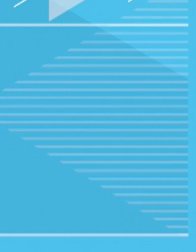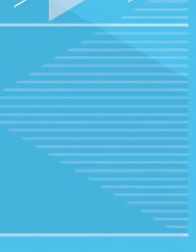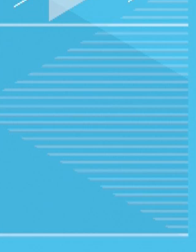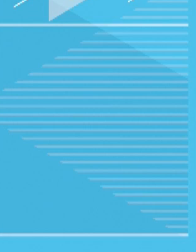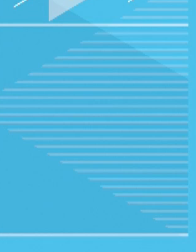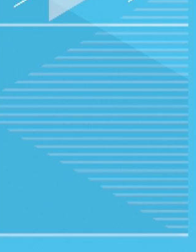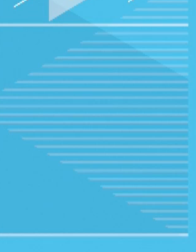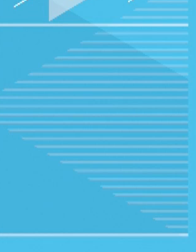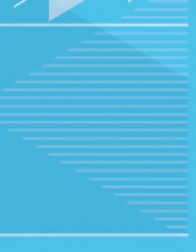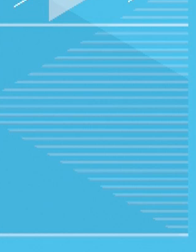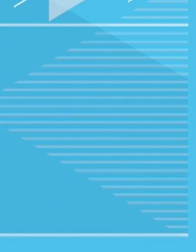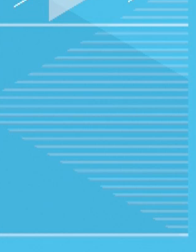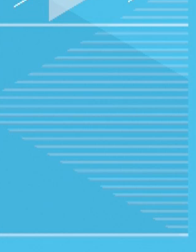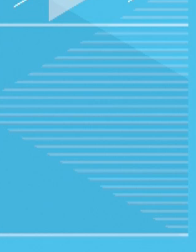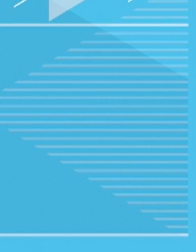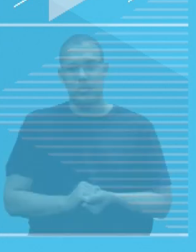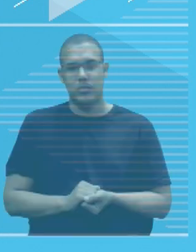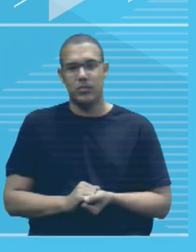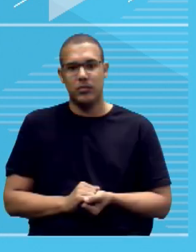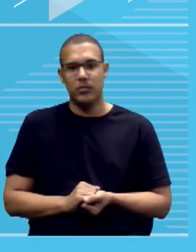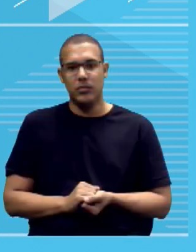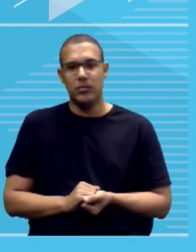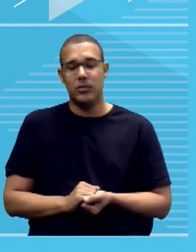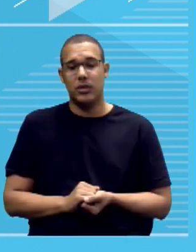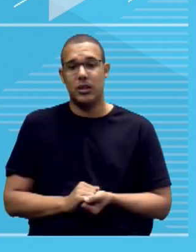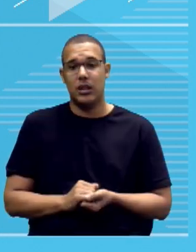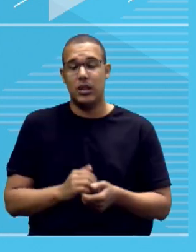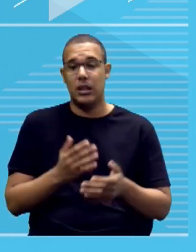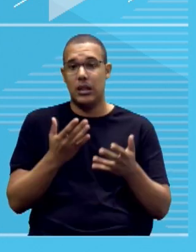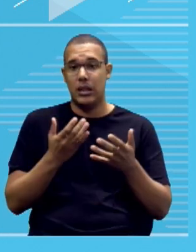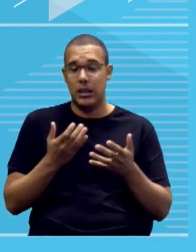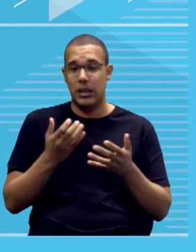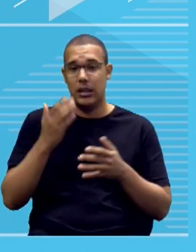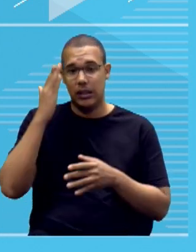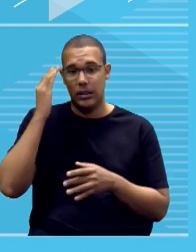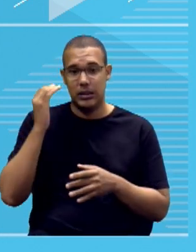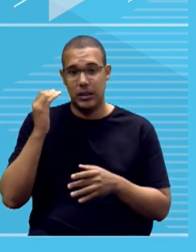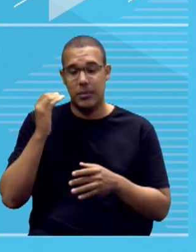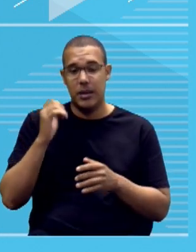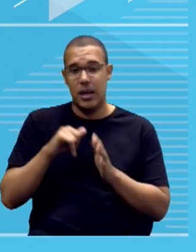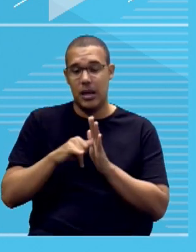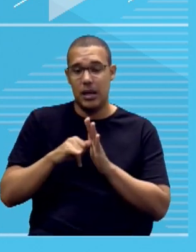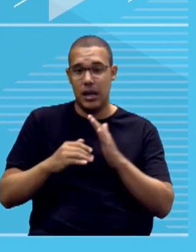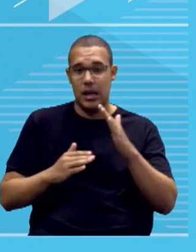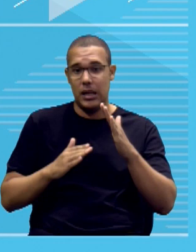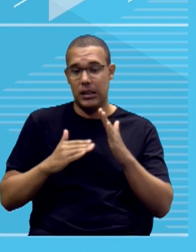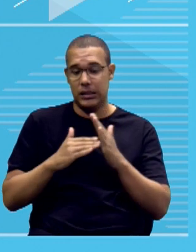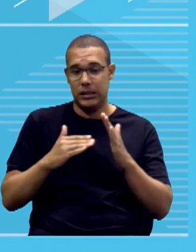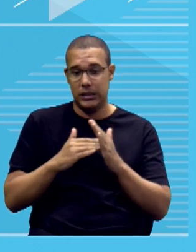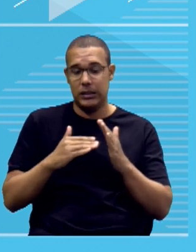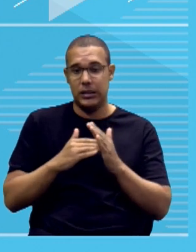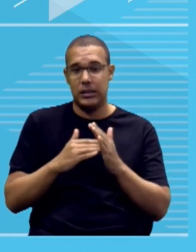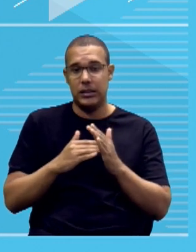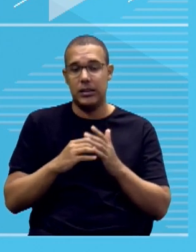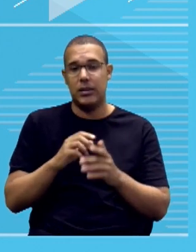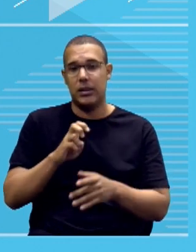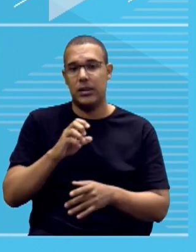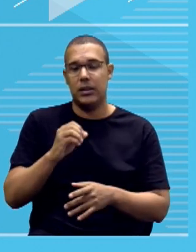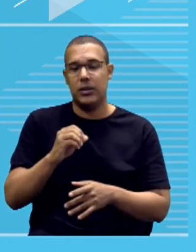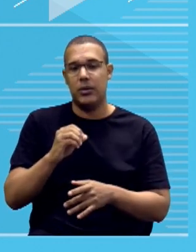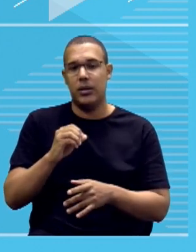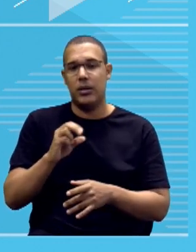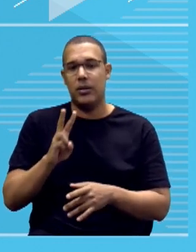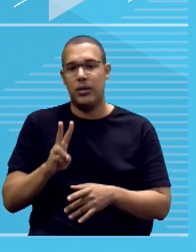Então, gente, olha, foi o que ele falou. Ele quer saber a resistência interna para um gerador que tem uma FEM igual a 50 volts e um rendimento